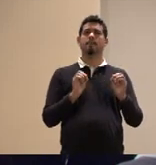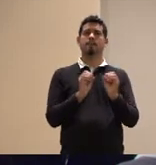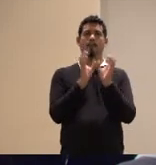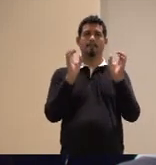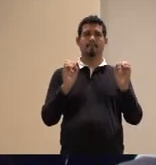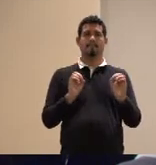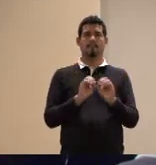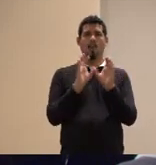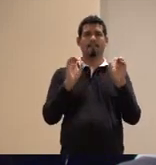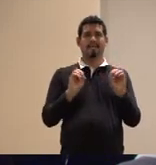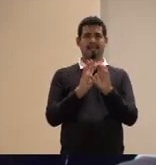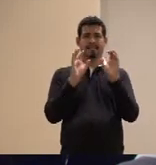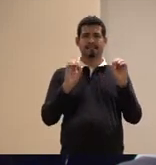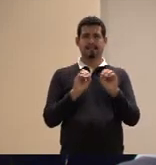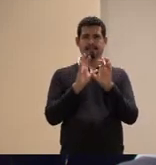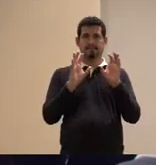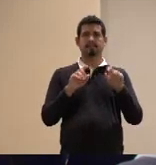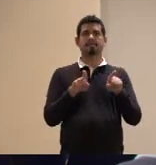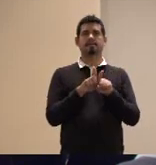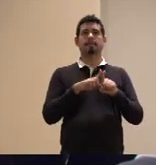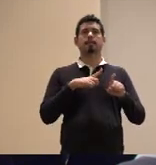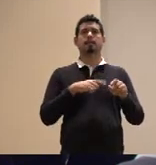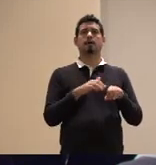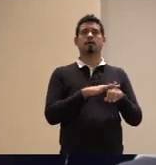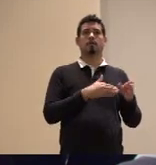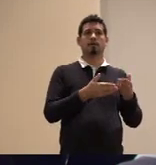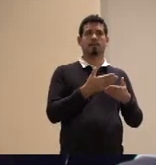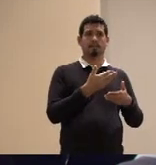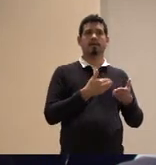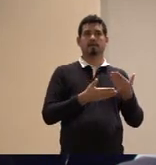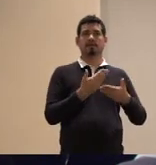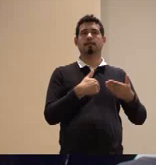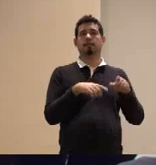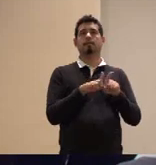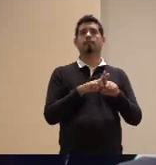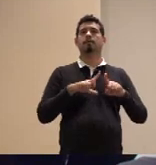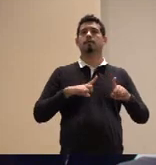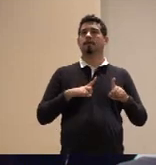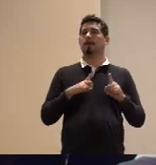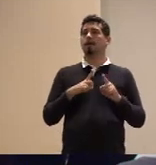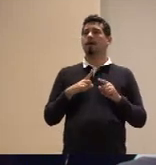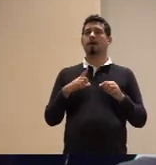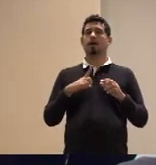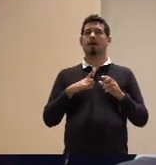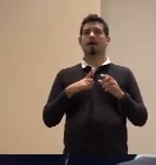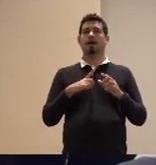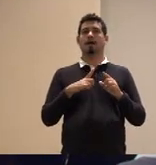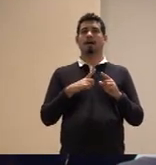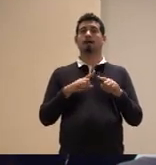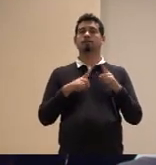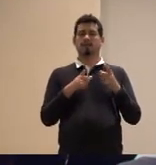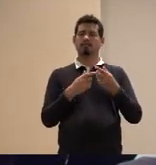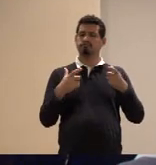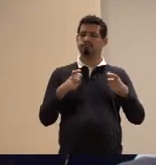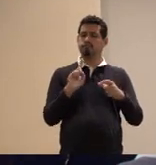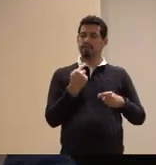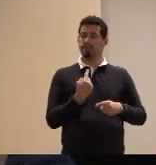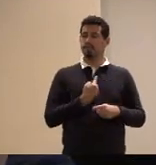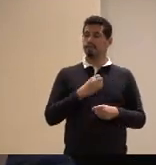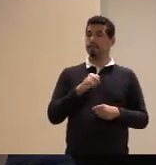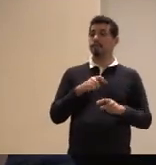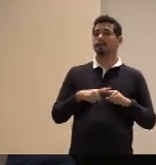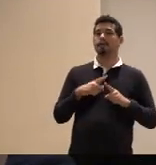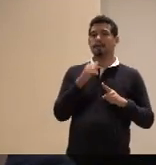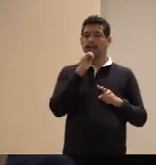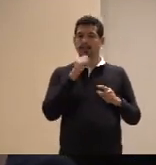gente acompanha bastante as publicações que tem o grupo de WhatsApp da Alta Complexidade, ele tem sido muito útil para a gente. Mas